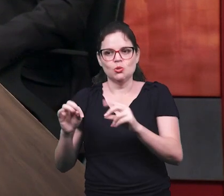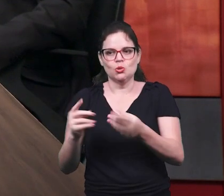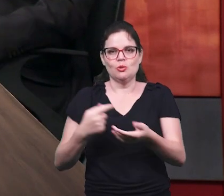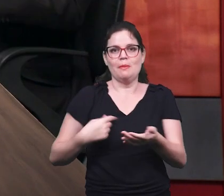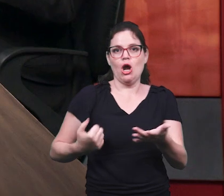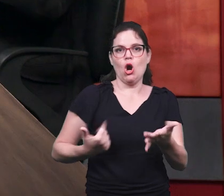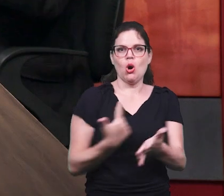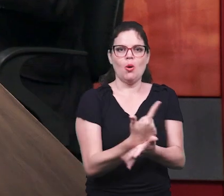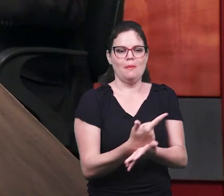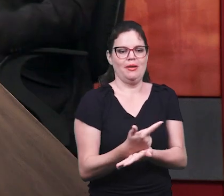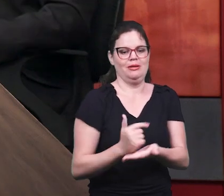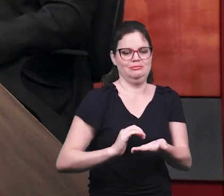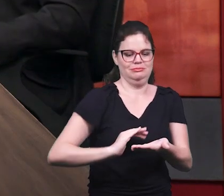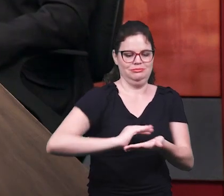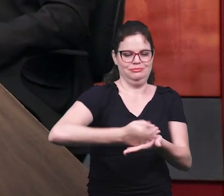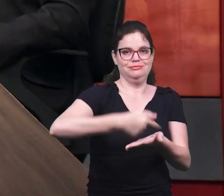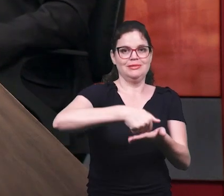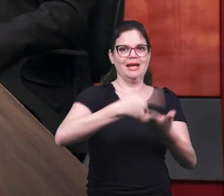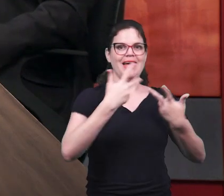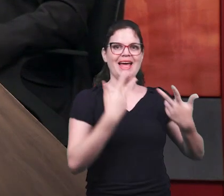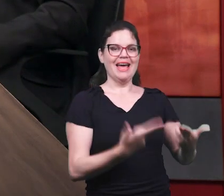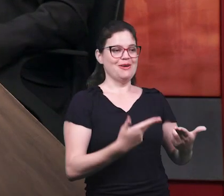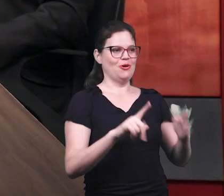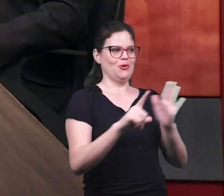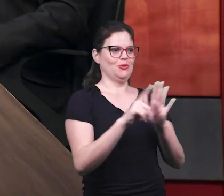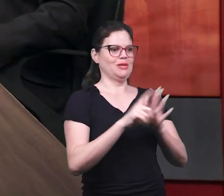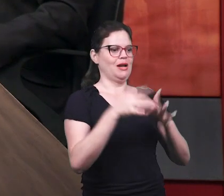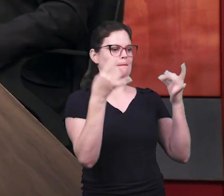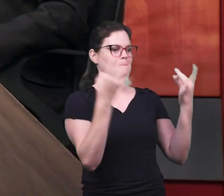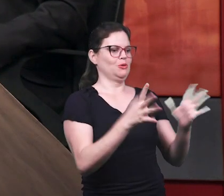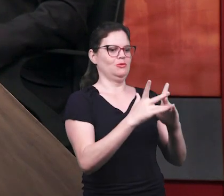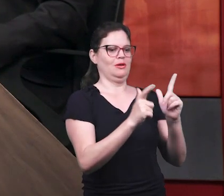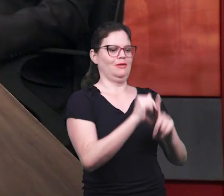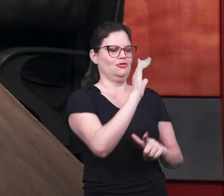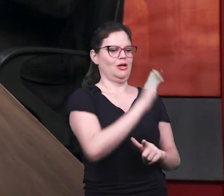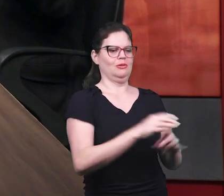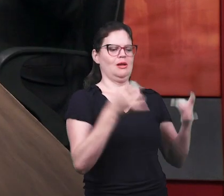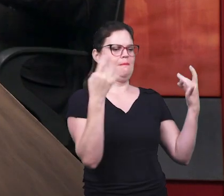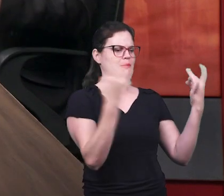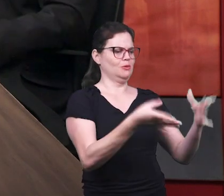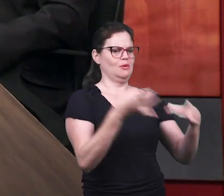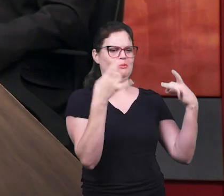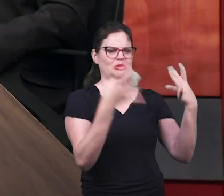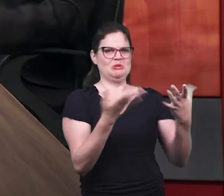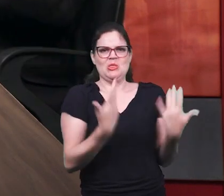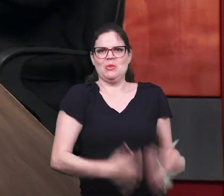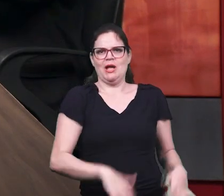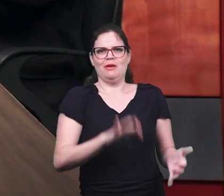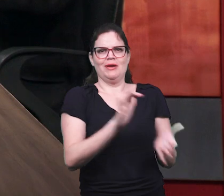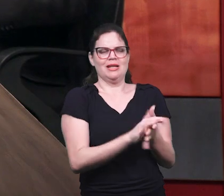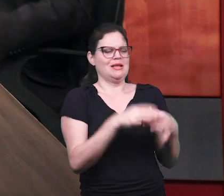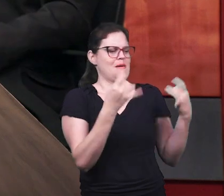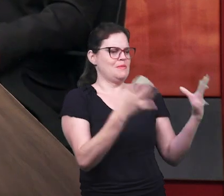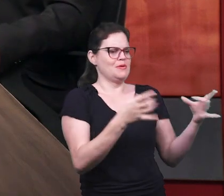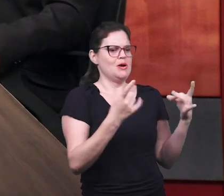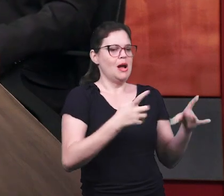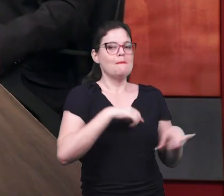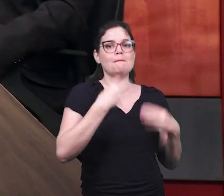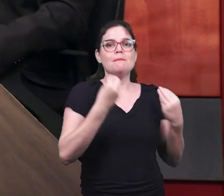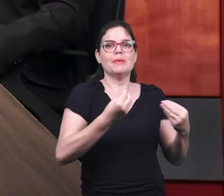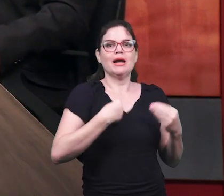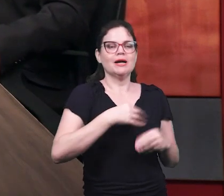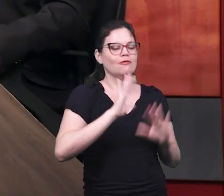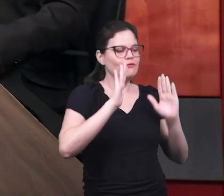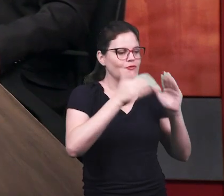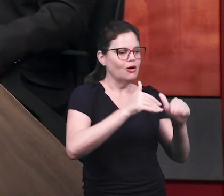Largou tudo. Primeiro foi o tesouro. E os valores do tesouro, né? Descobriu o que tinha dentro do tesouro, viu